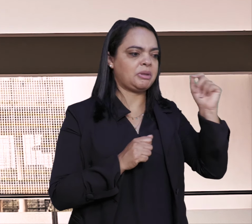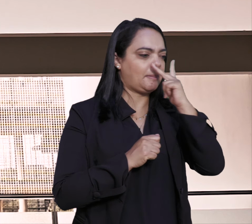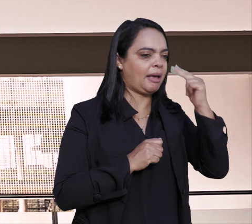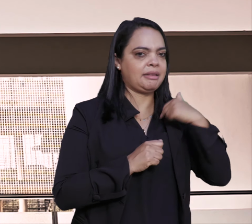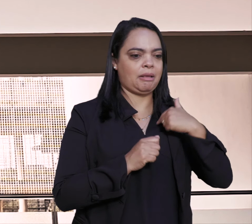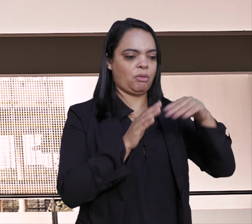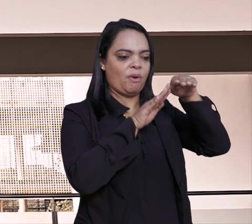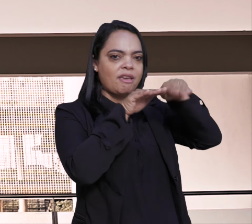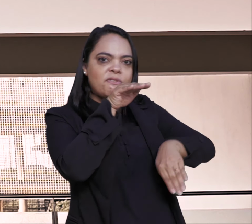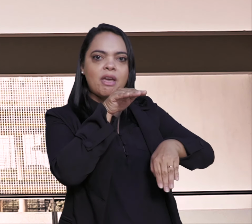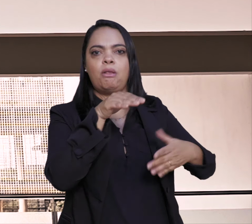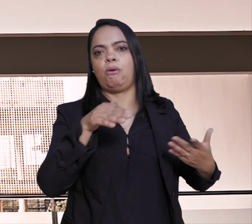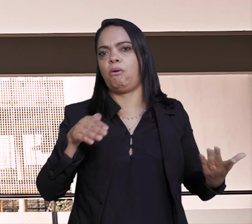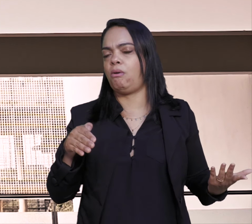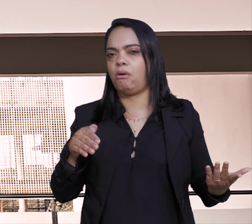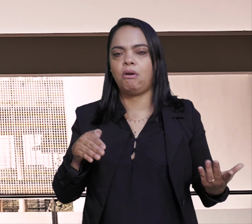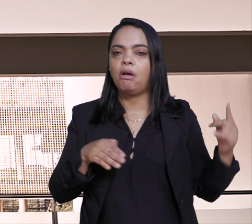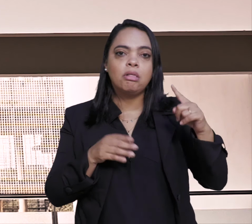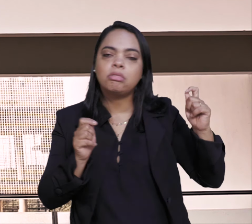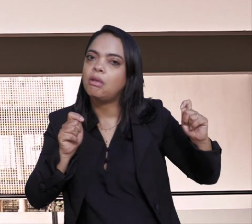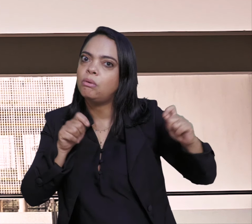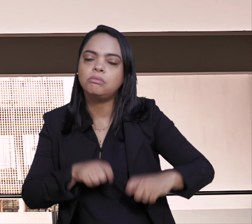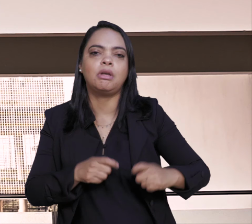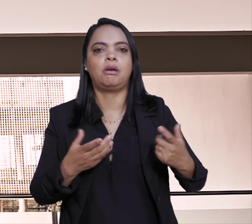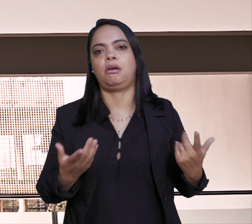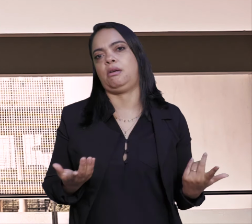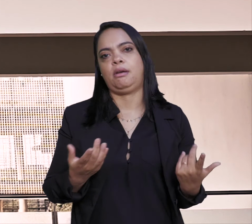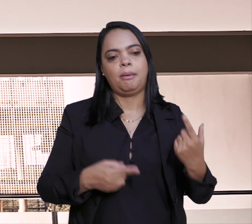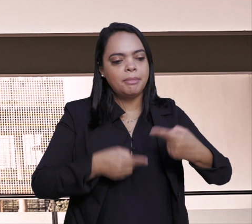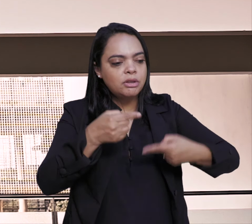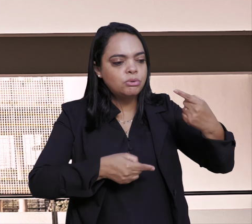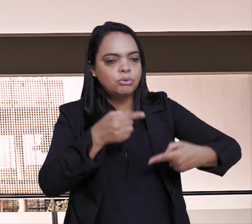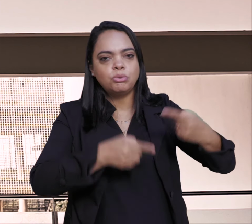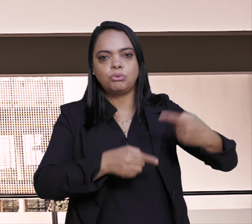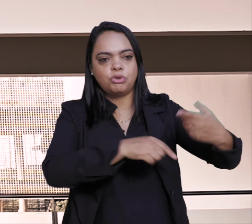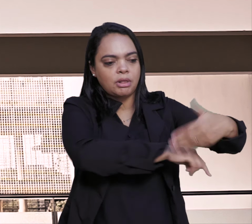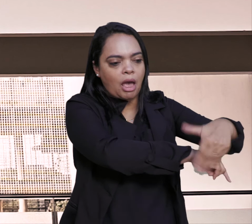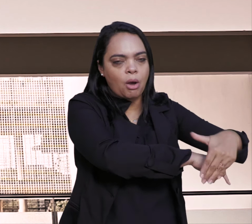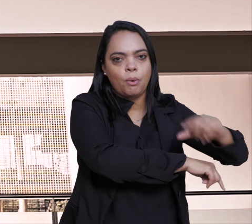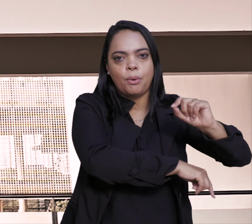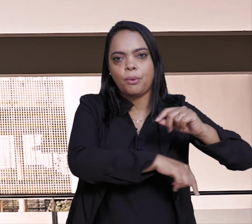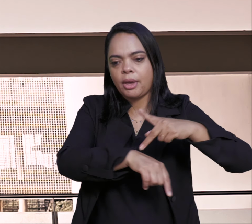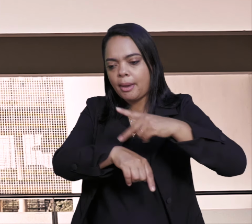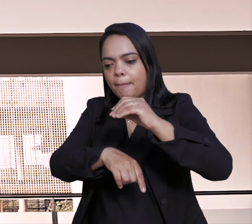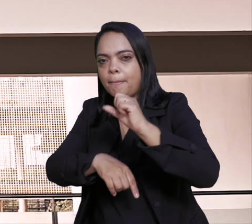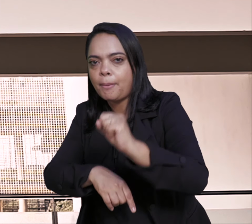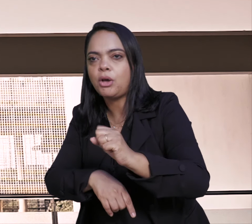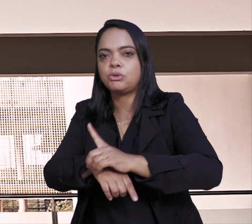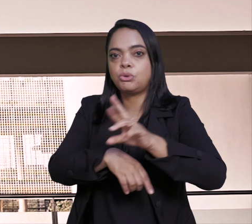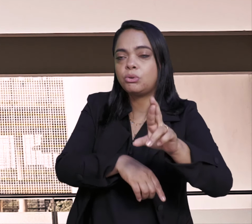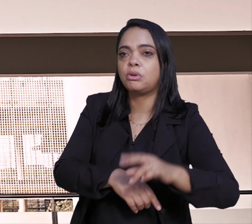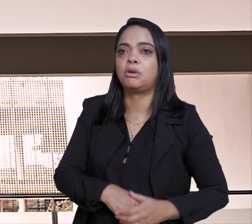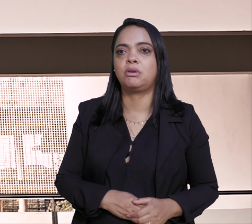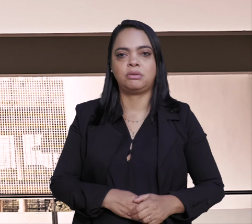colocam muito inferior. Não tem como você evoluir a discussão da rua pro pós-doutorado. É uma trajetória.